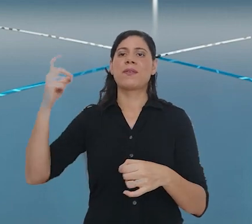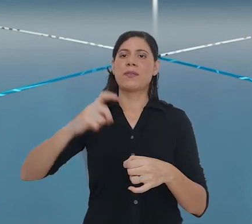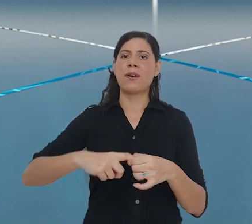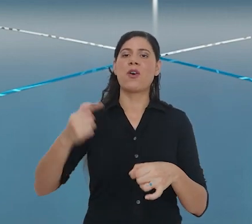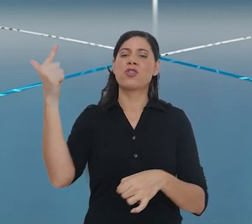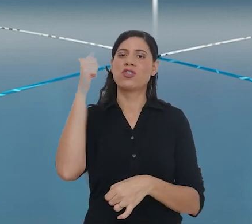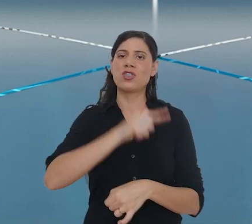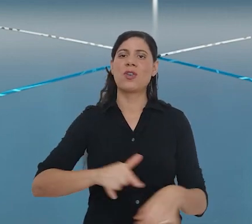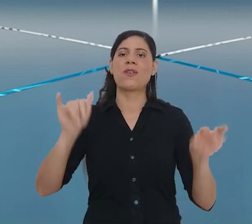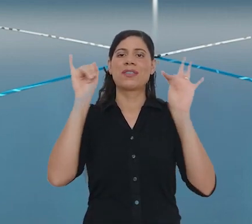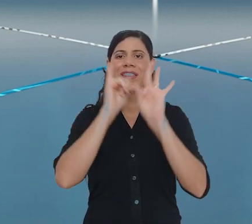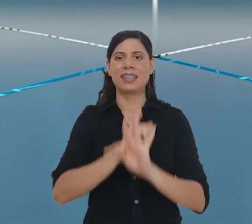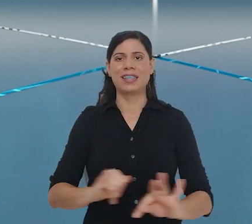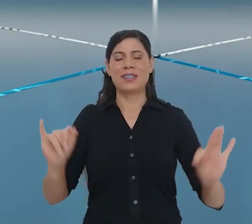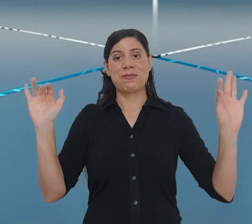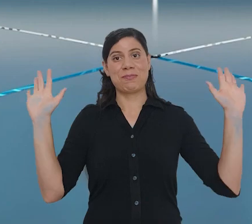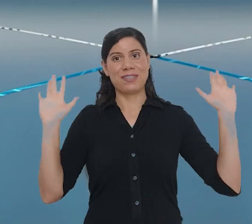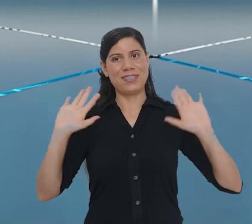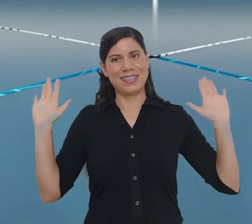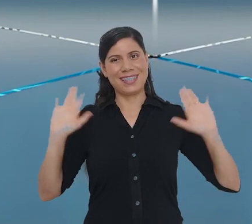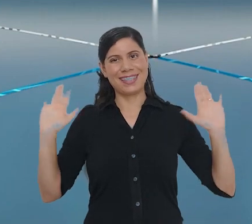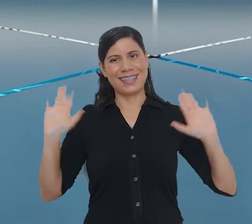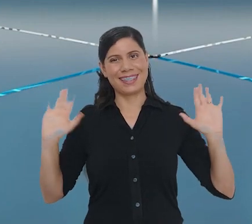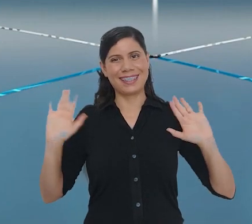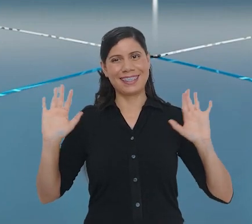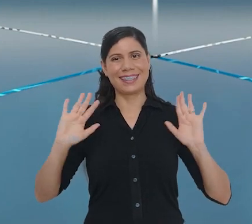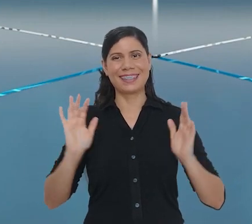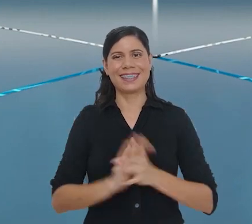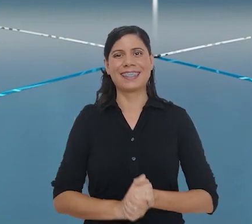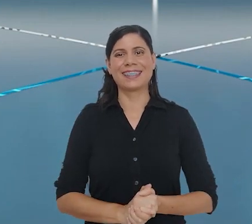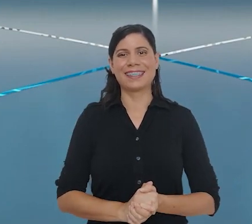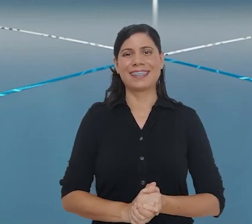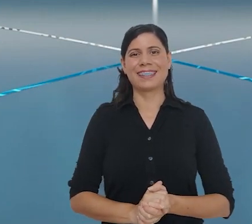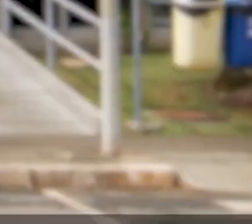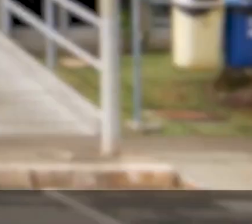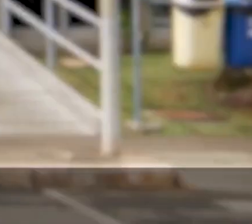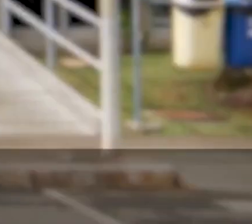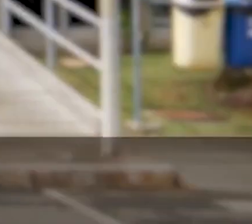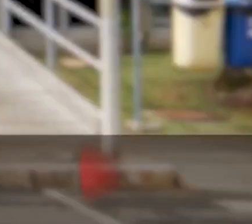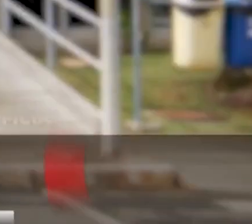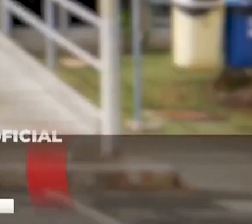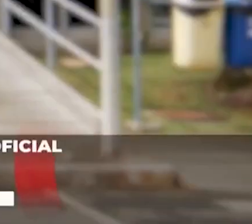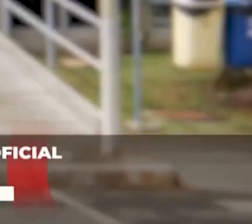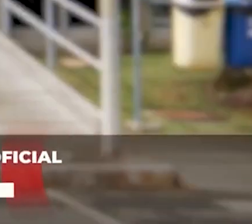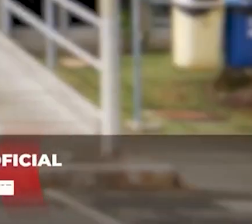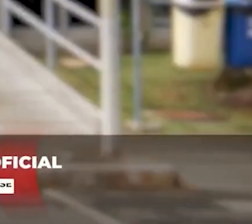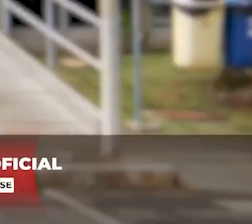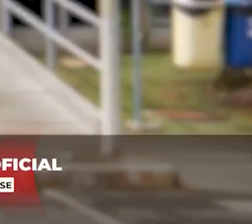mais uma edição do Inteiro Teor. Até a próxima. Tchau!